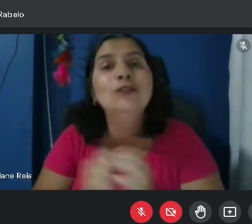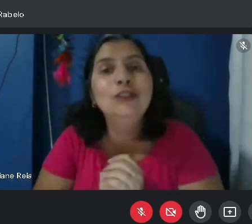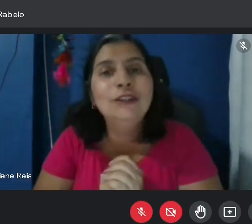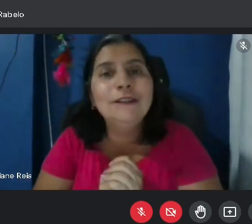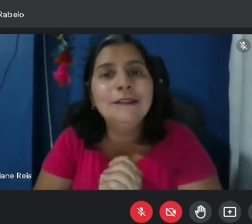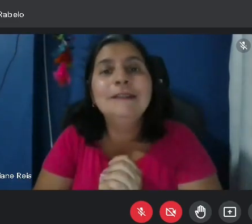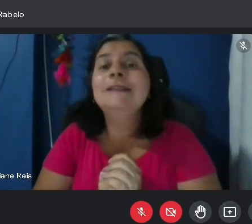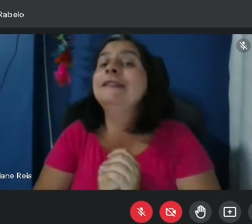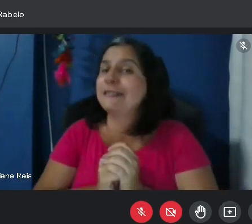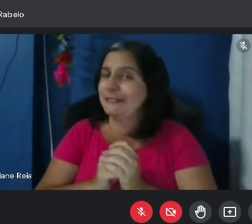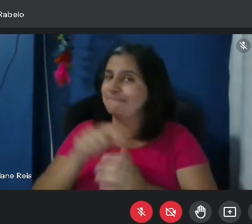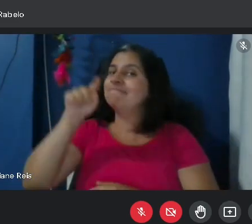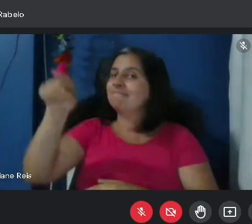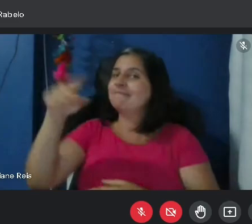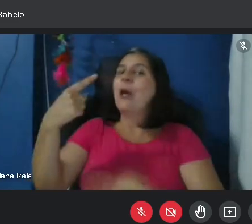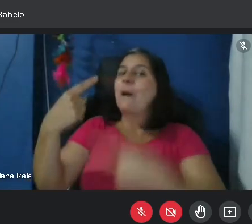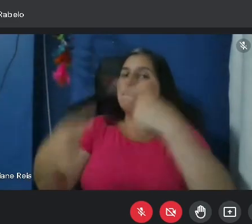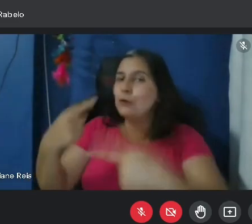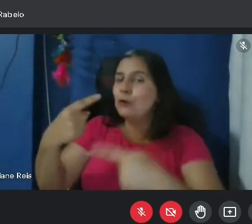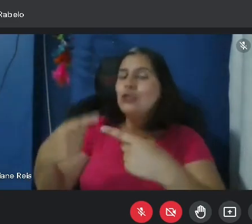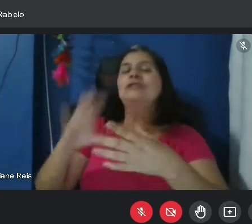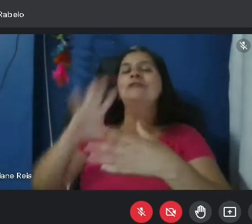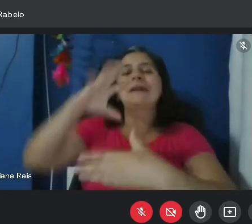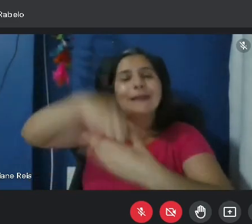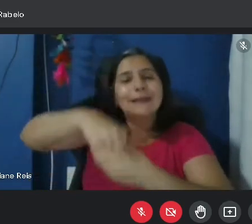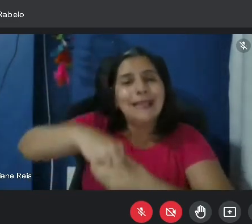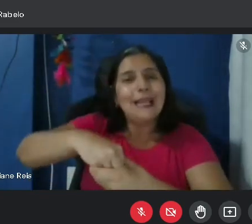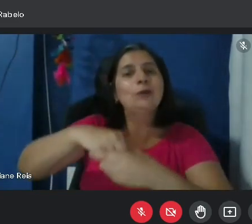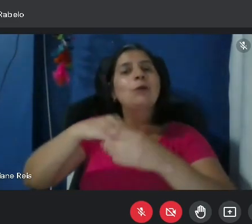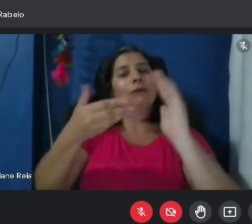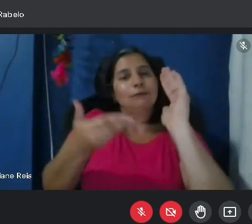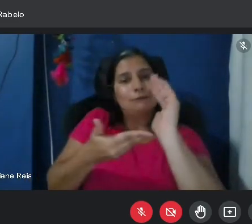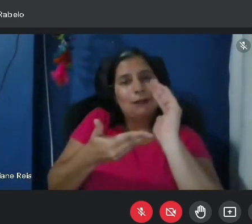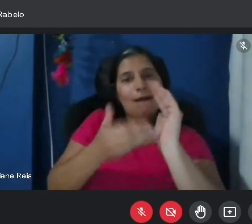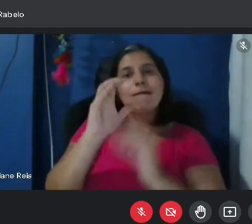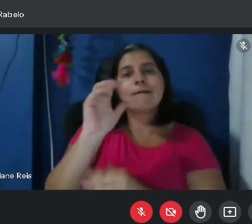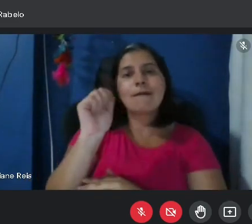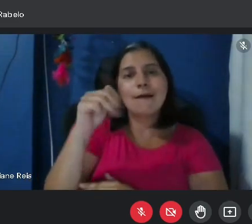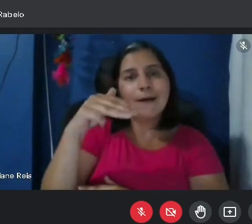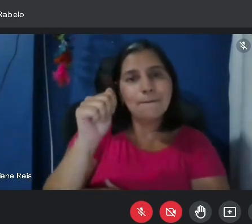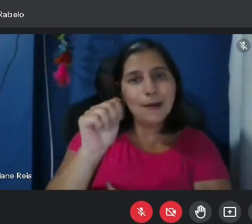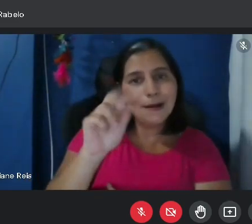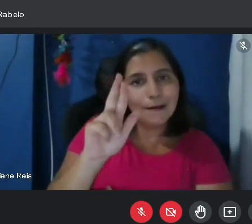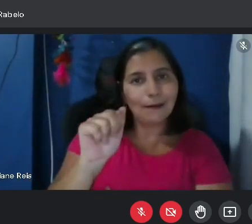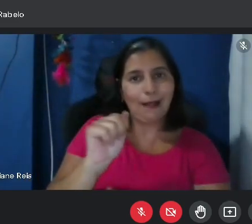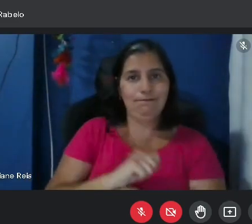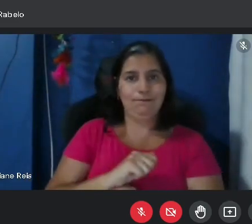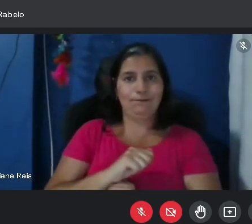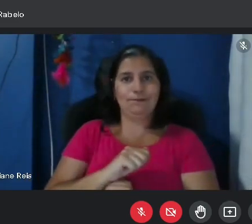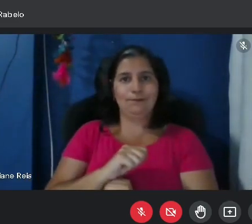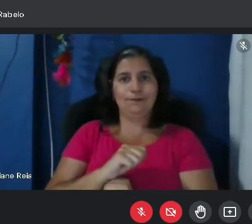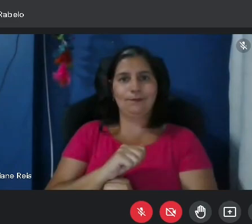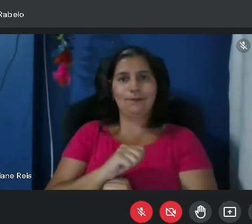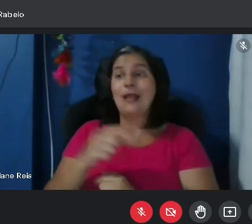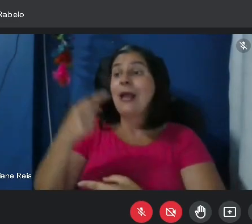E não é somente colocar esse documento, onde esse documento será colocado. Precisa sim ter uma discussão interna sobre ele.